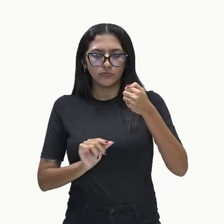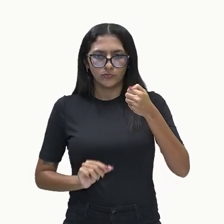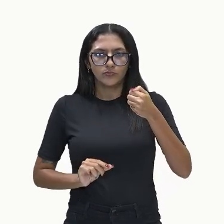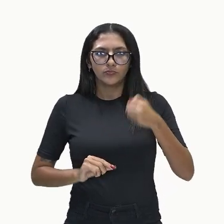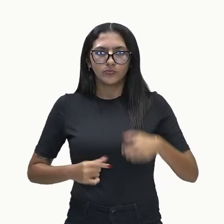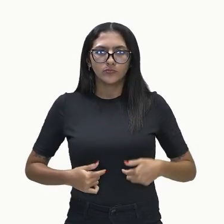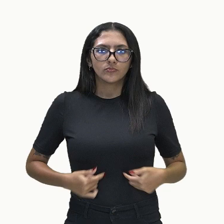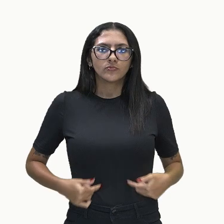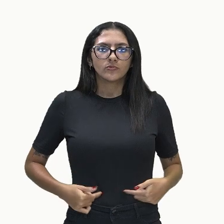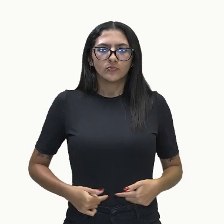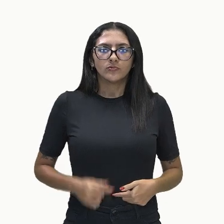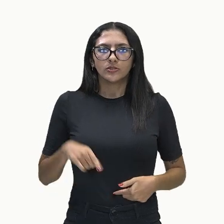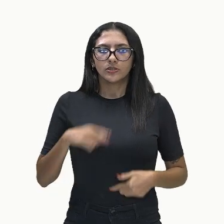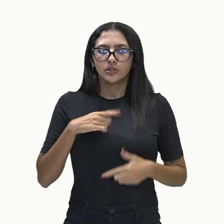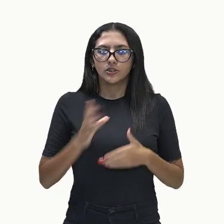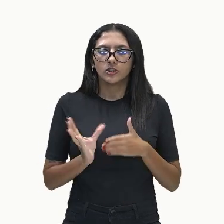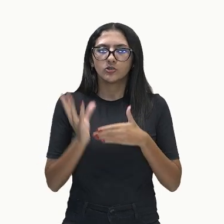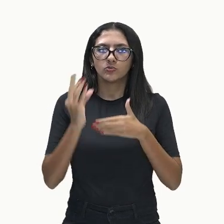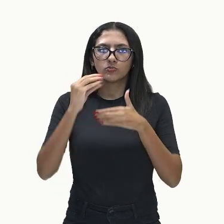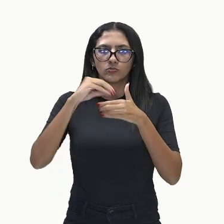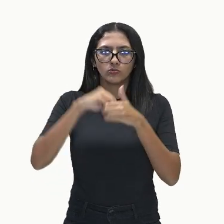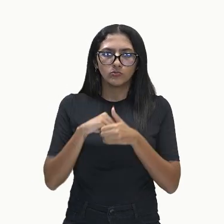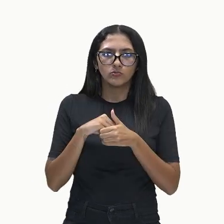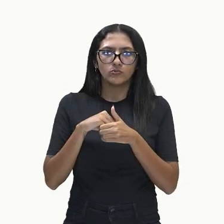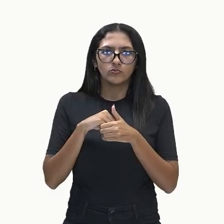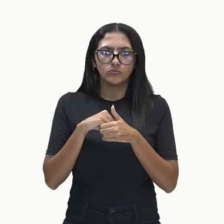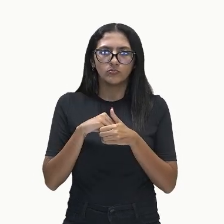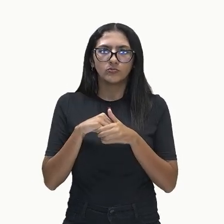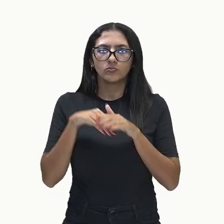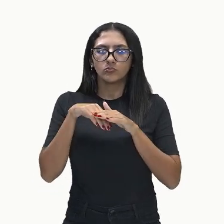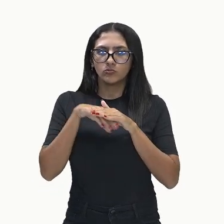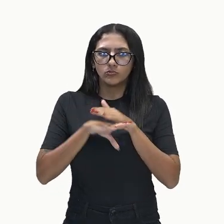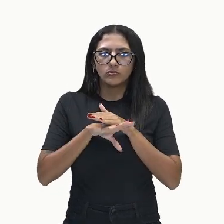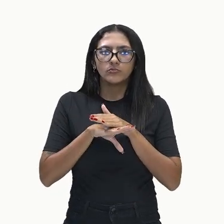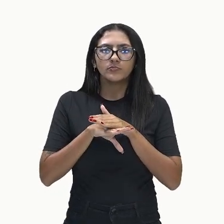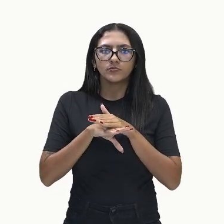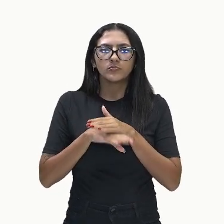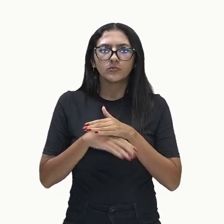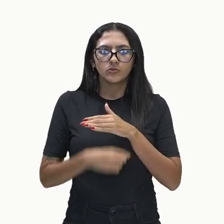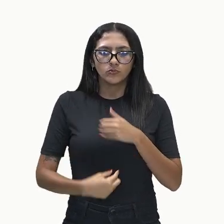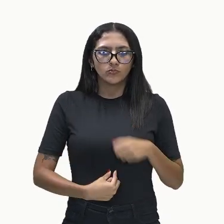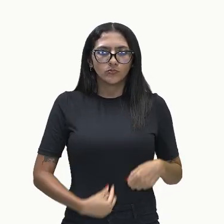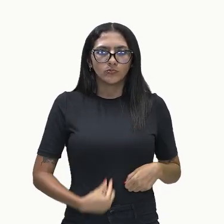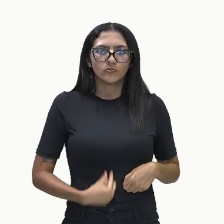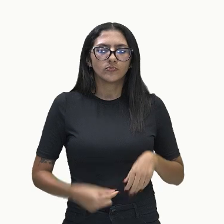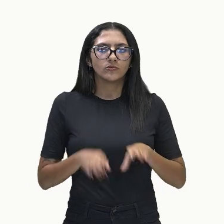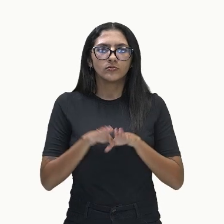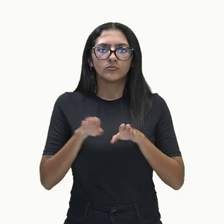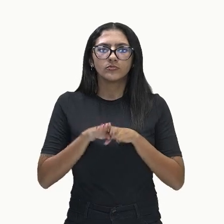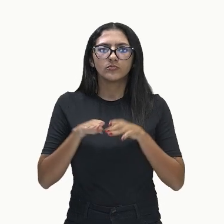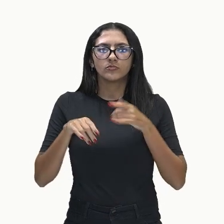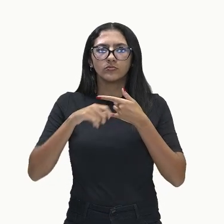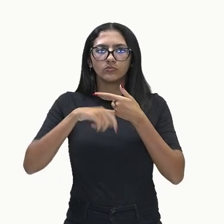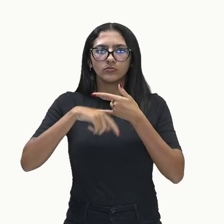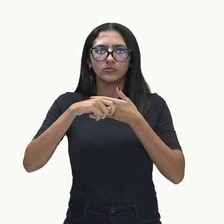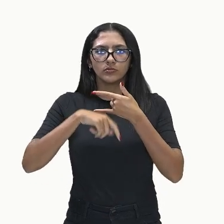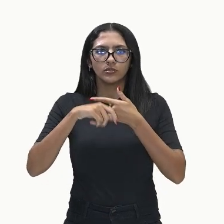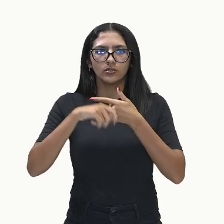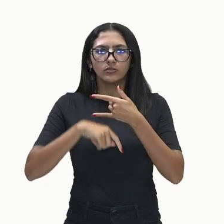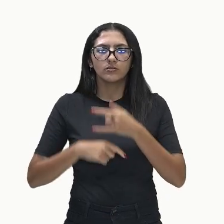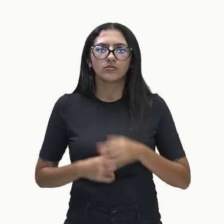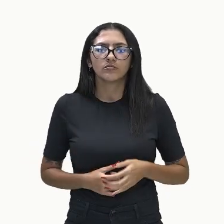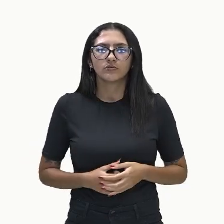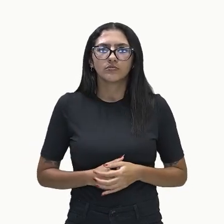bexiga armazena a urina e a uretra elimina. Então, a